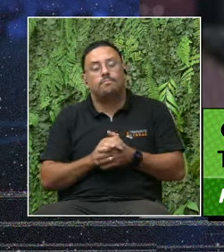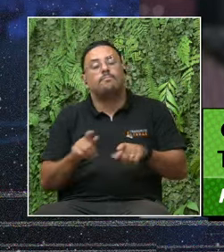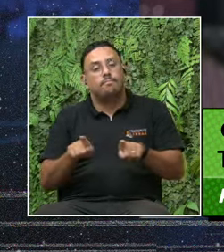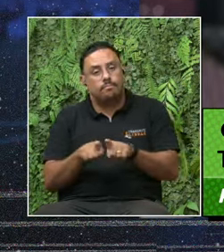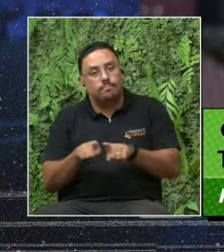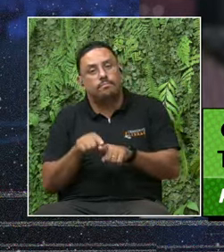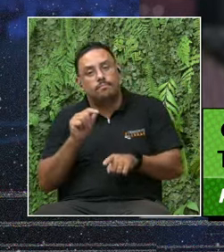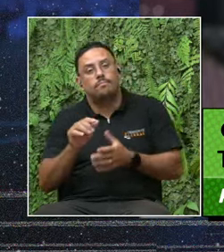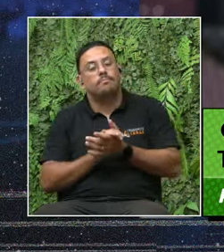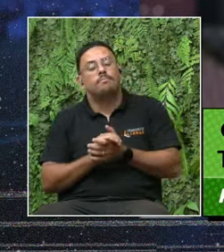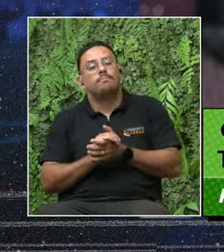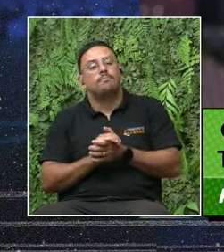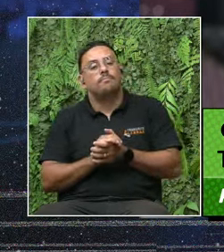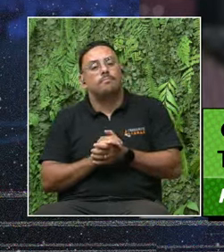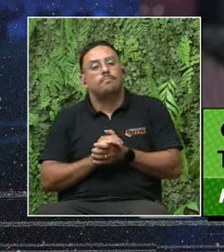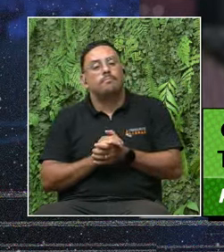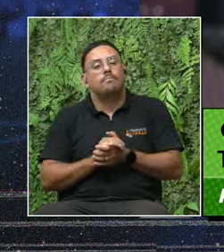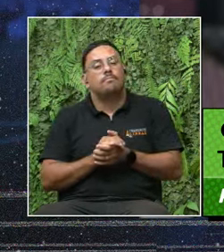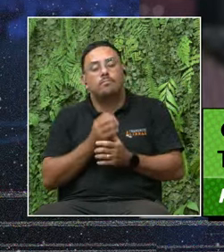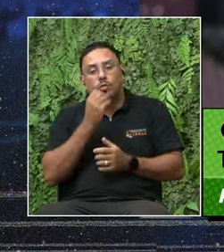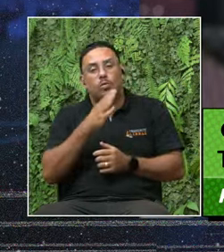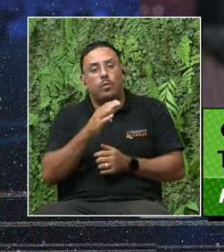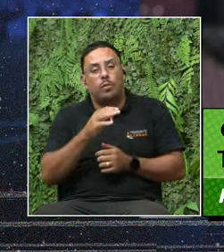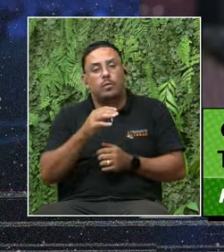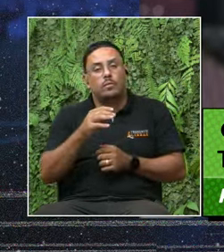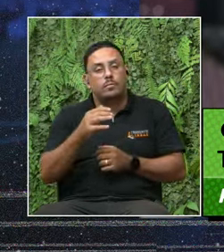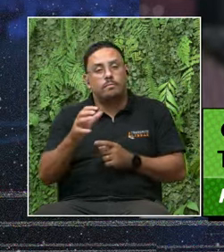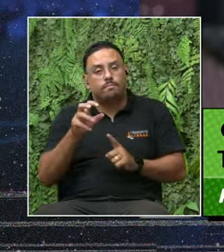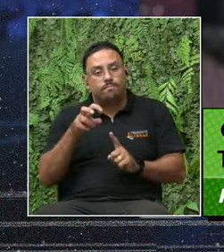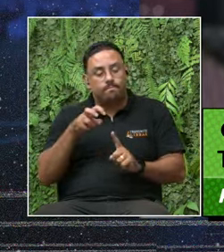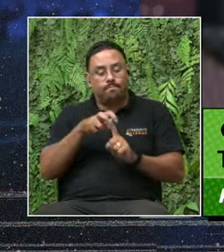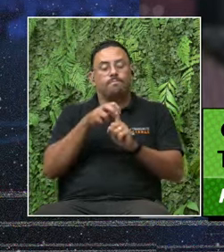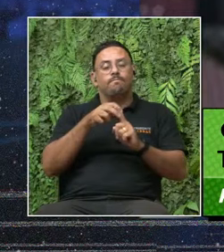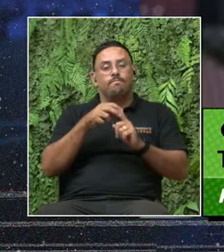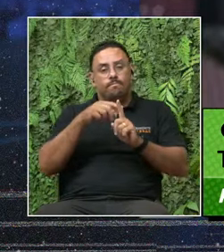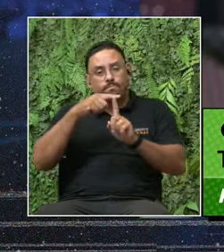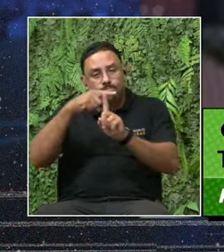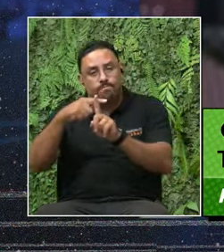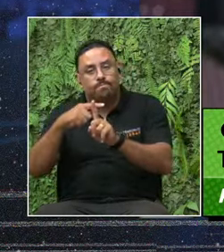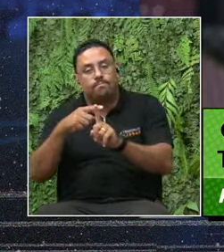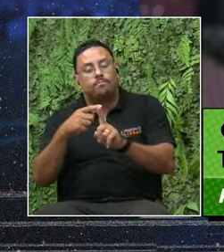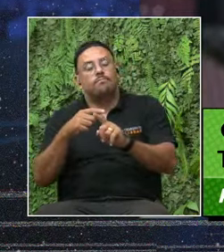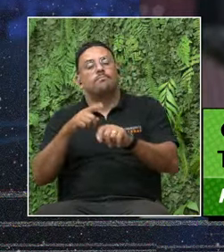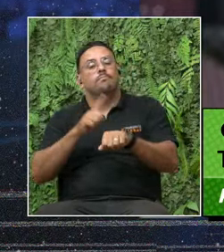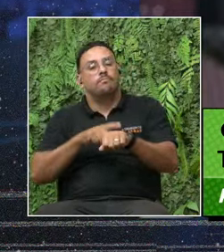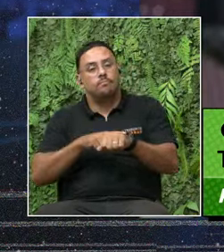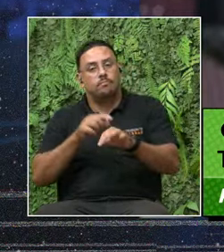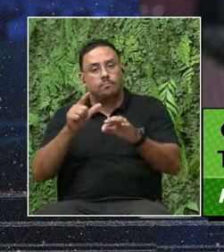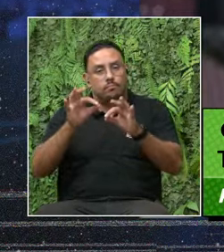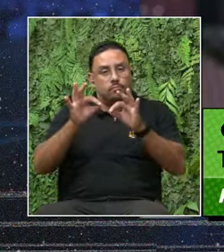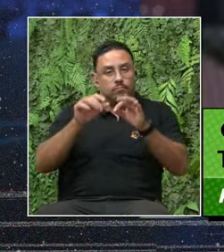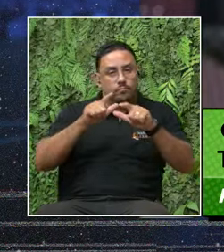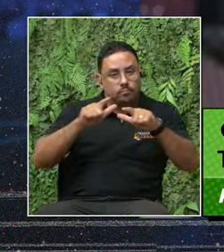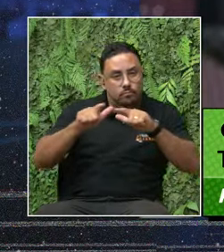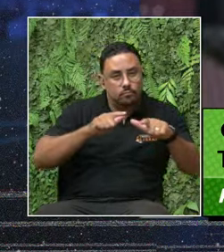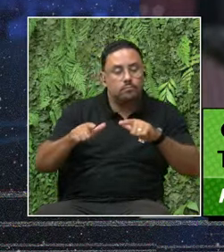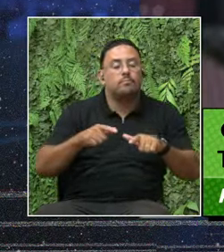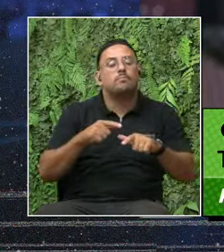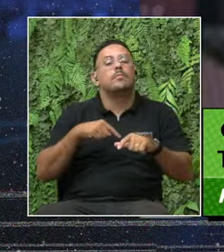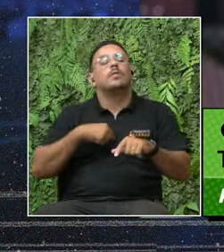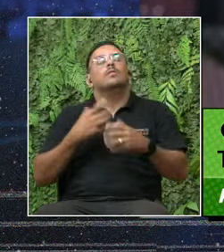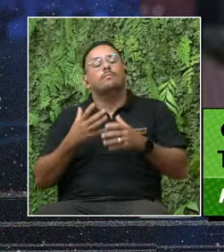constante impo Uno pret la H trab